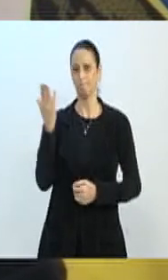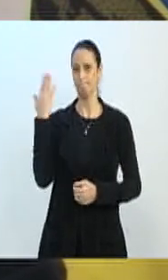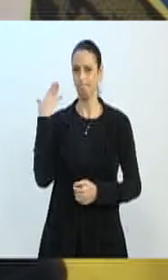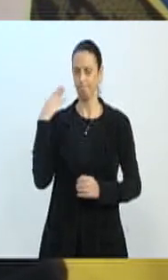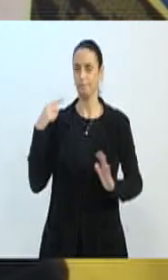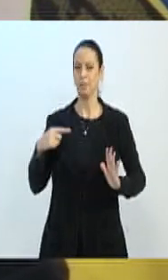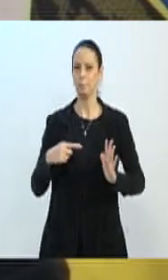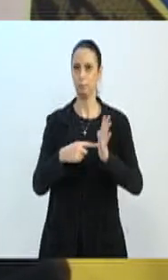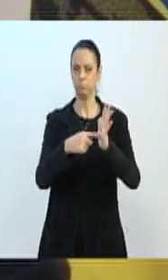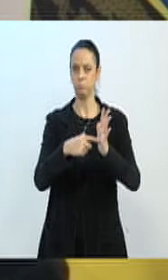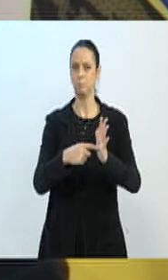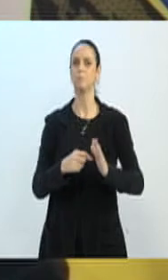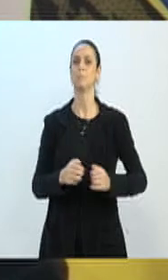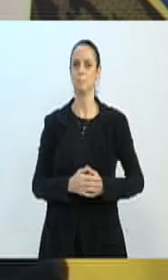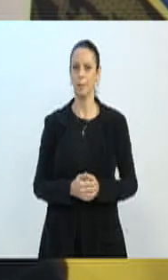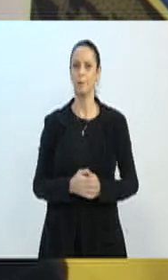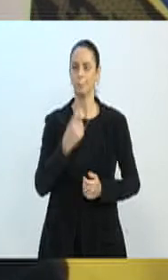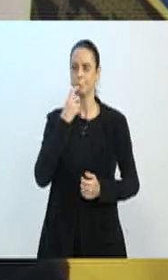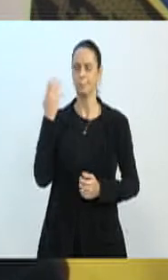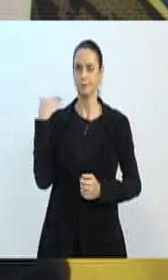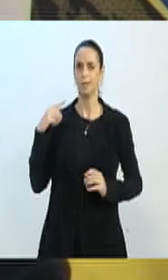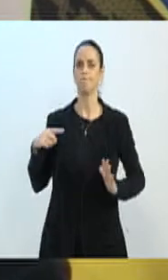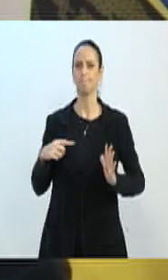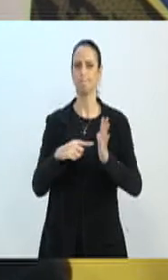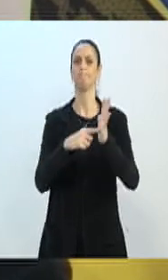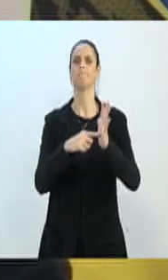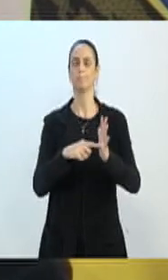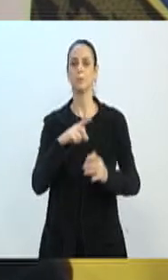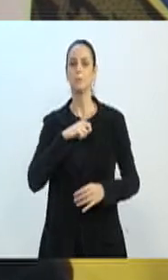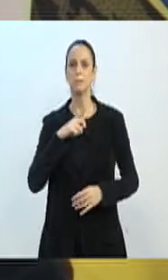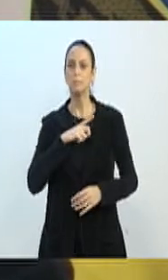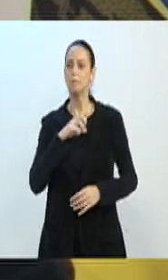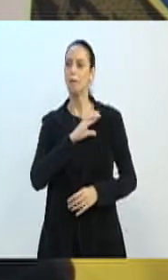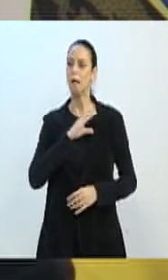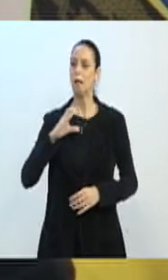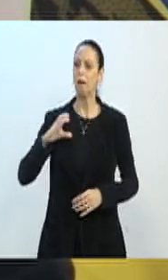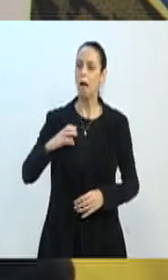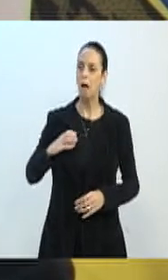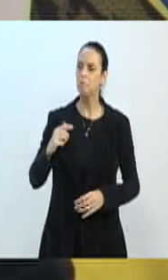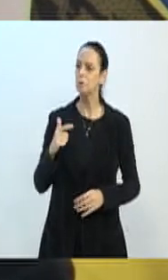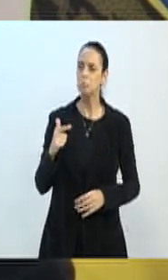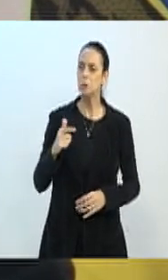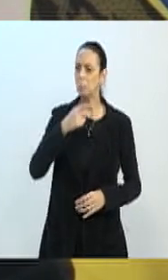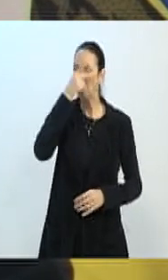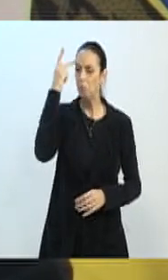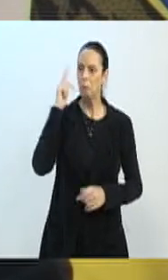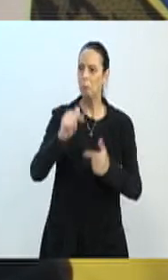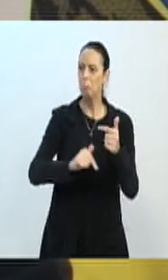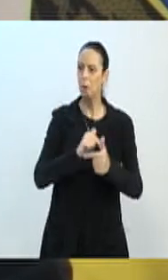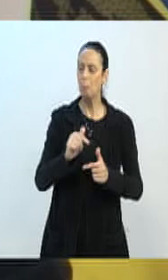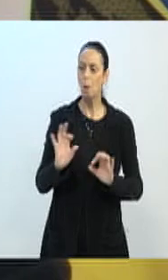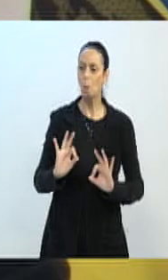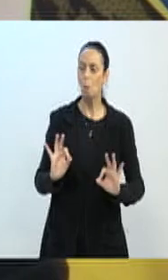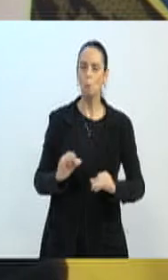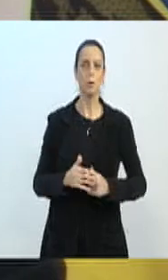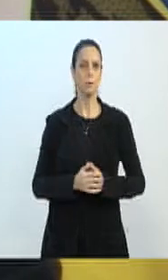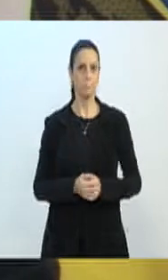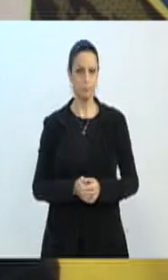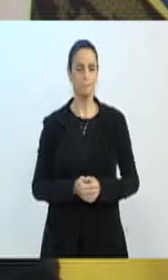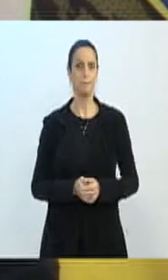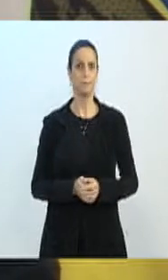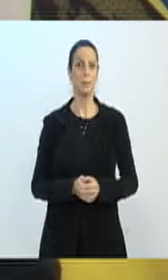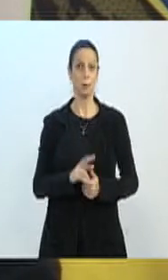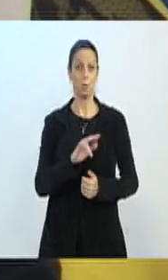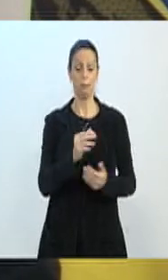a recentemente a três cargos Fantasmas agora o caminho agora é comissão